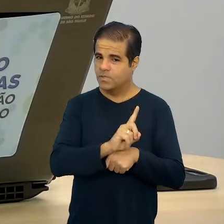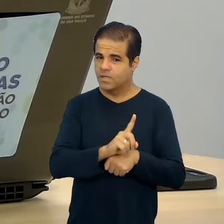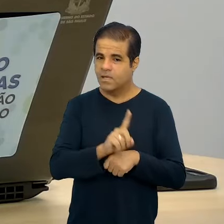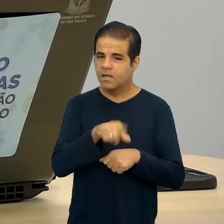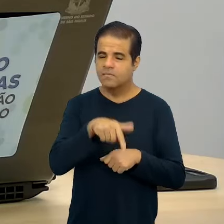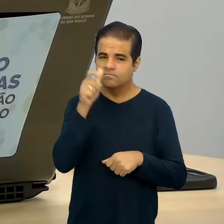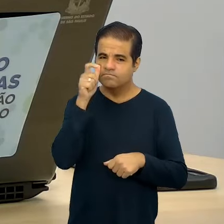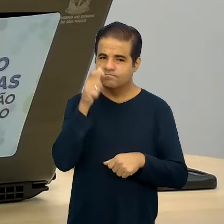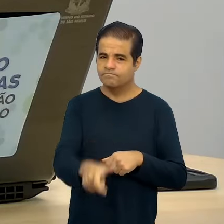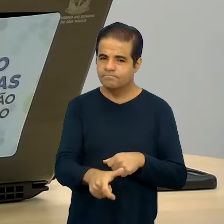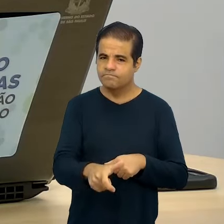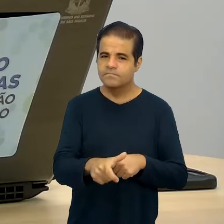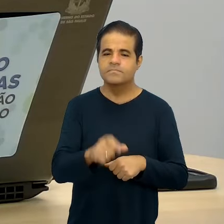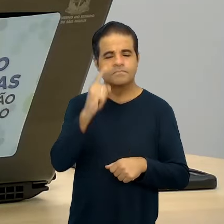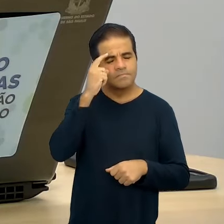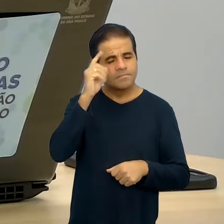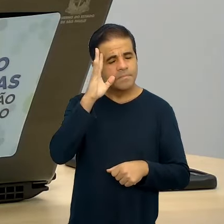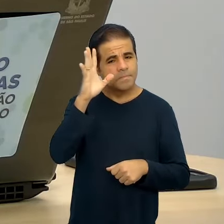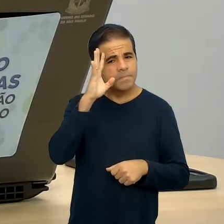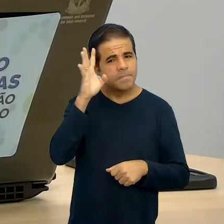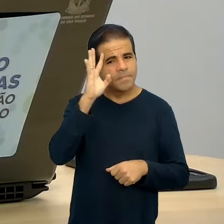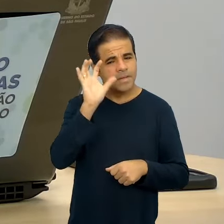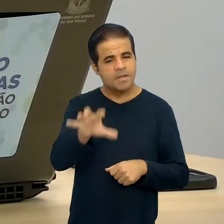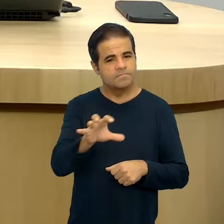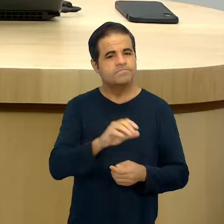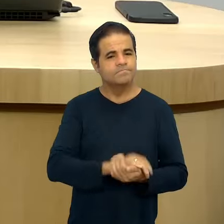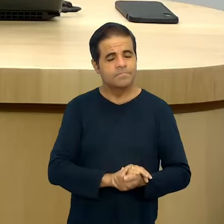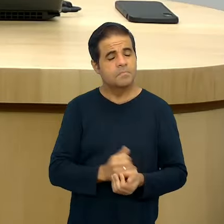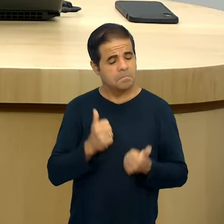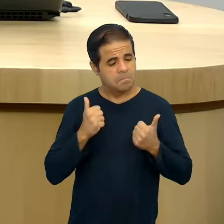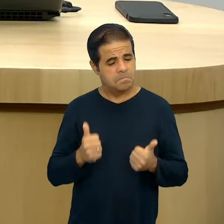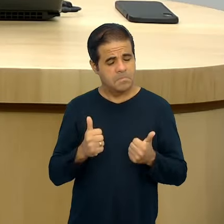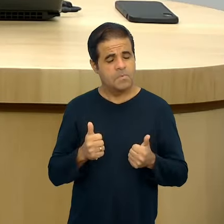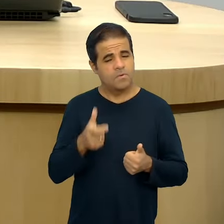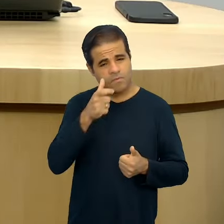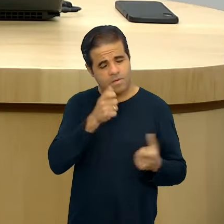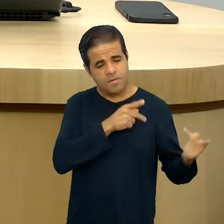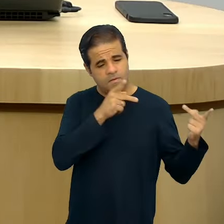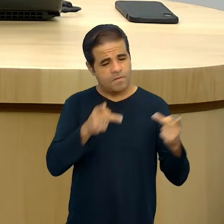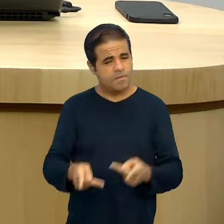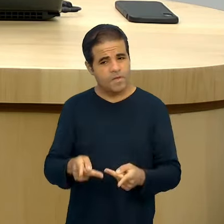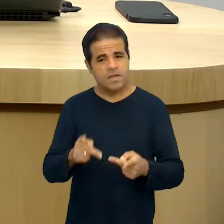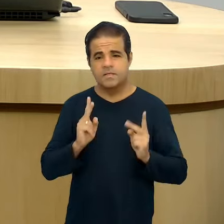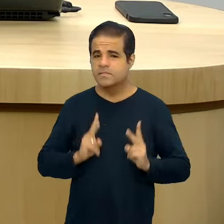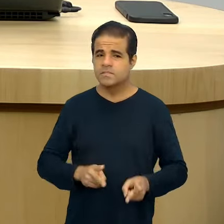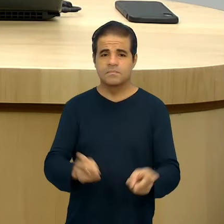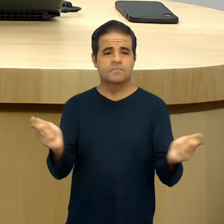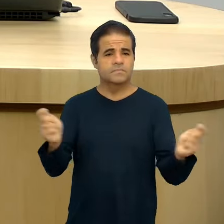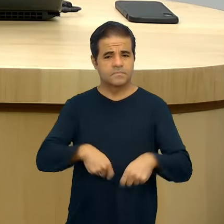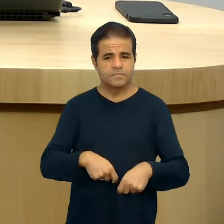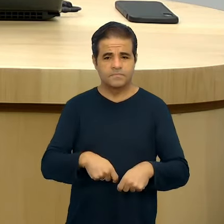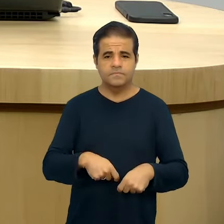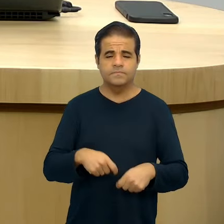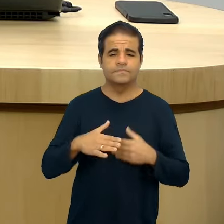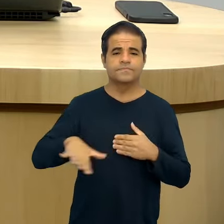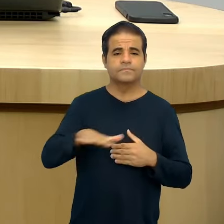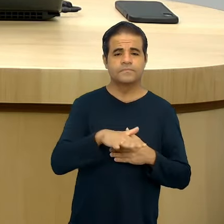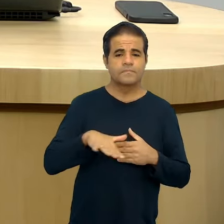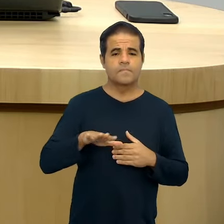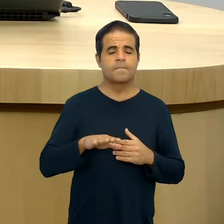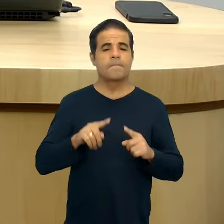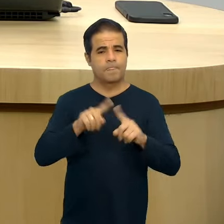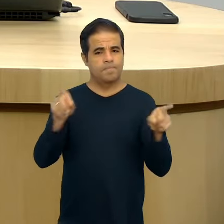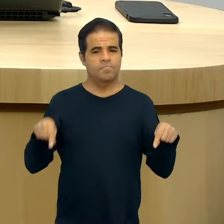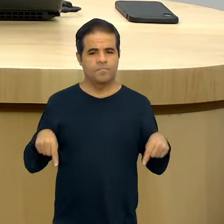é bem interessante pensar nesse sentido, né? Então vale muito a pena revisitar aí sempre que possível, agora na hora do